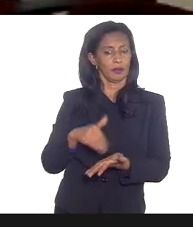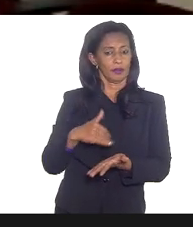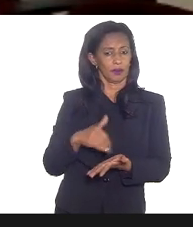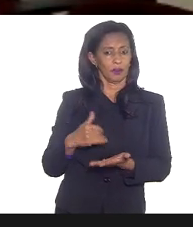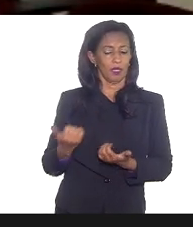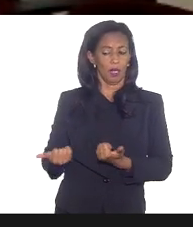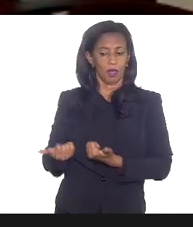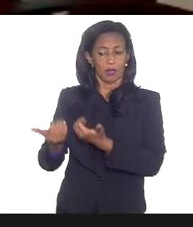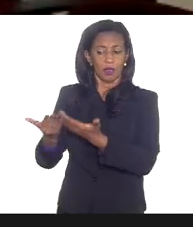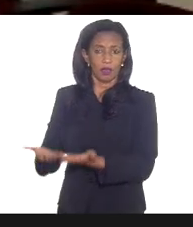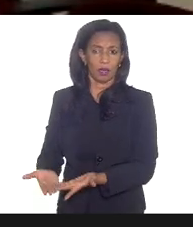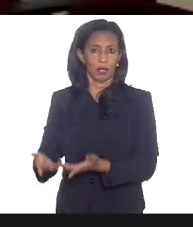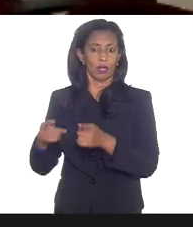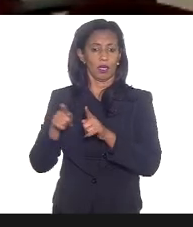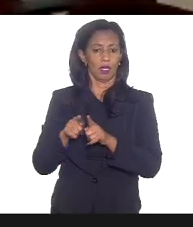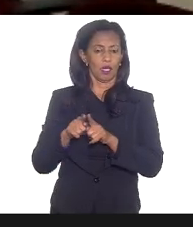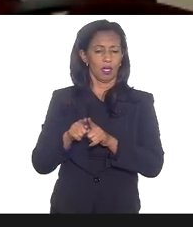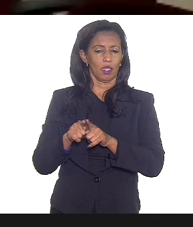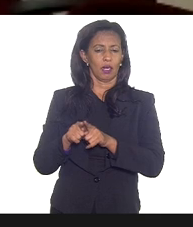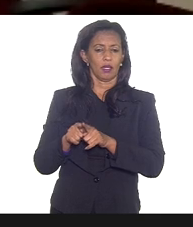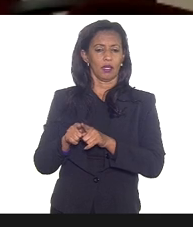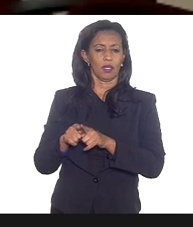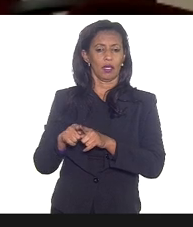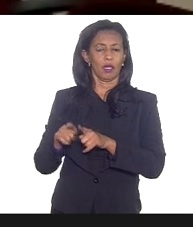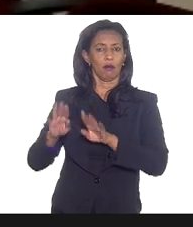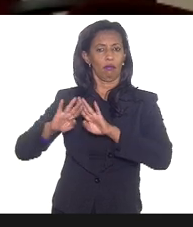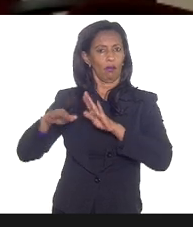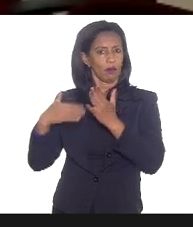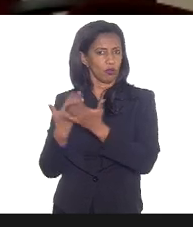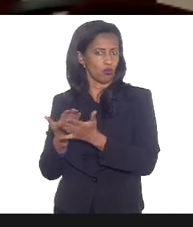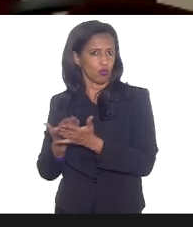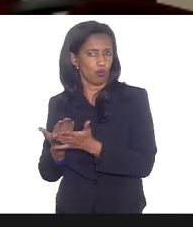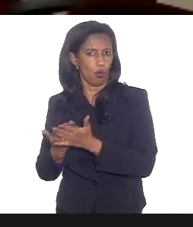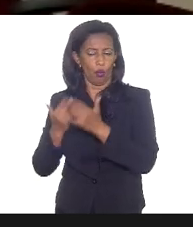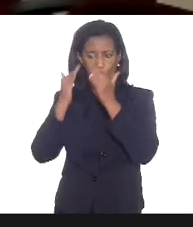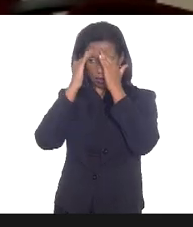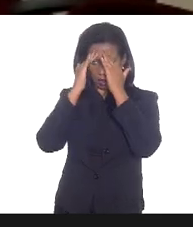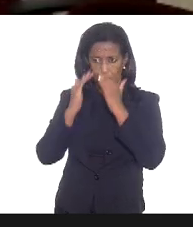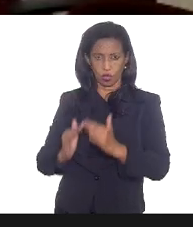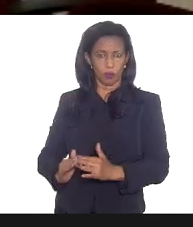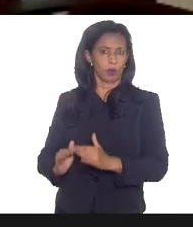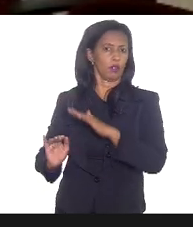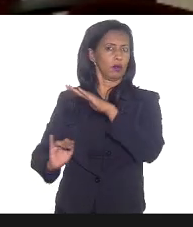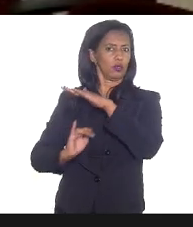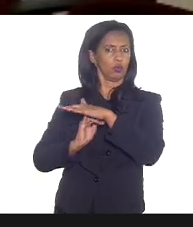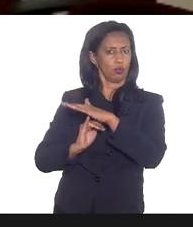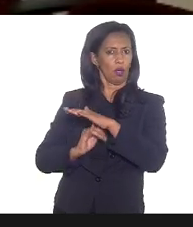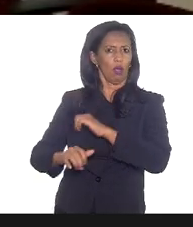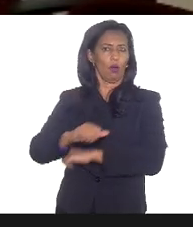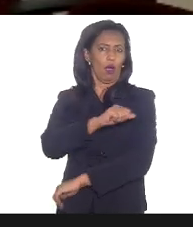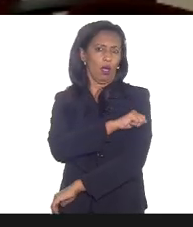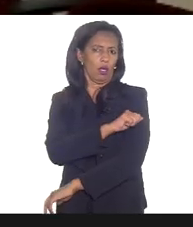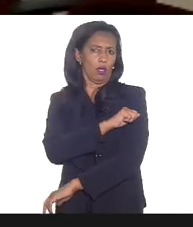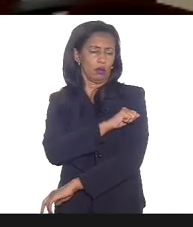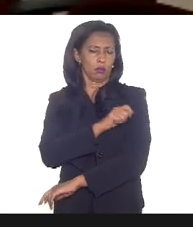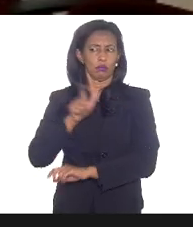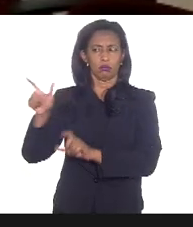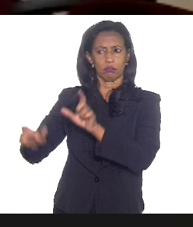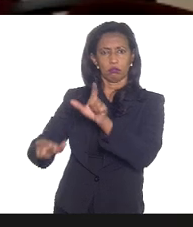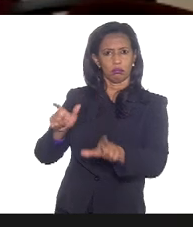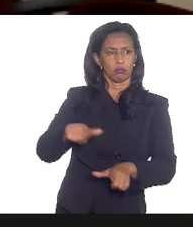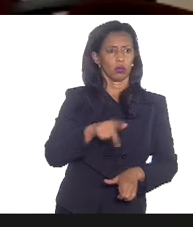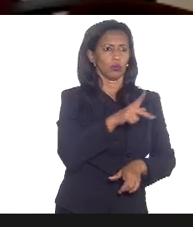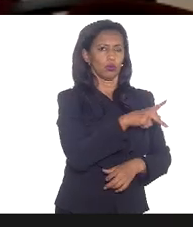trazendo as características das regionalidades, das escolas, respeitando as escolhas dos alunos, respeitando as escolhas dos